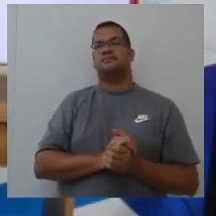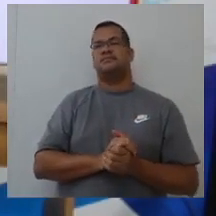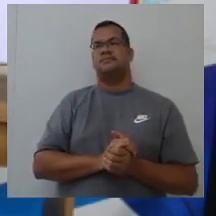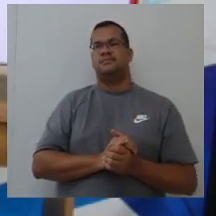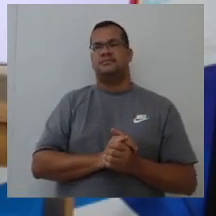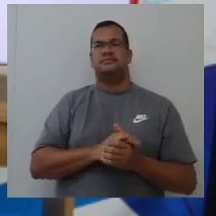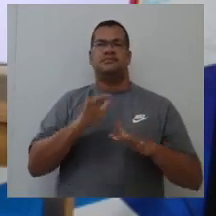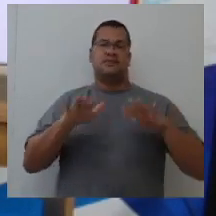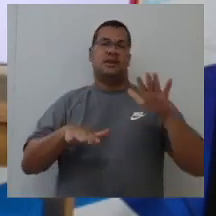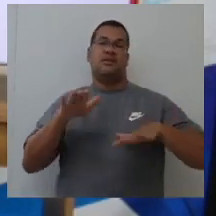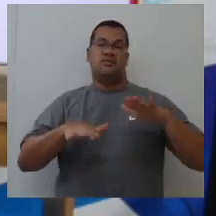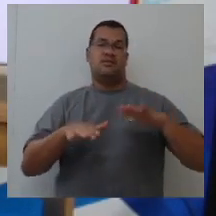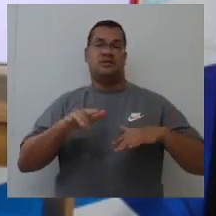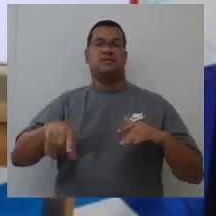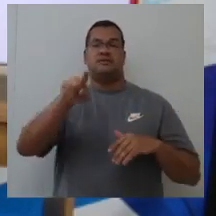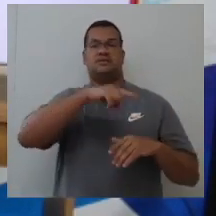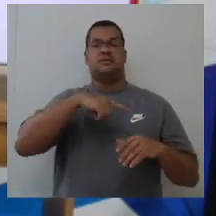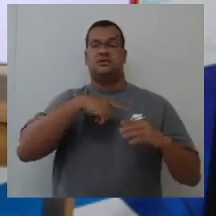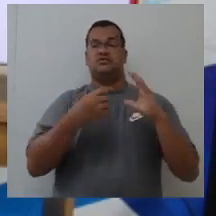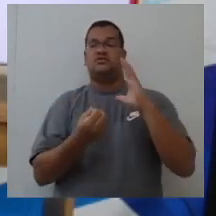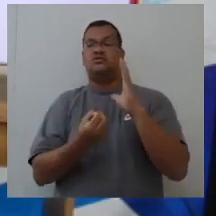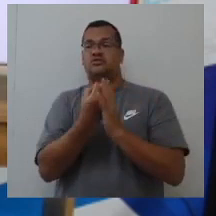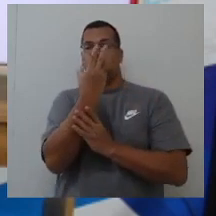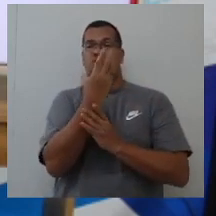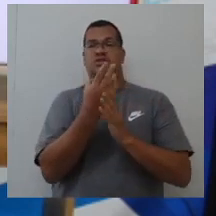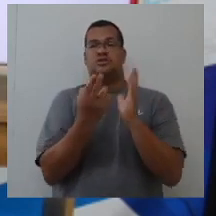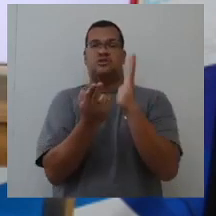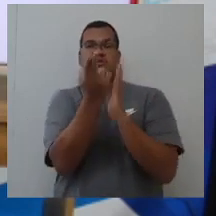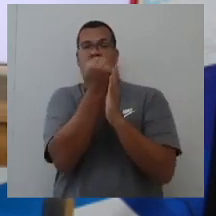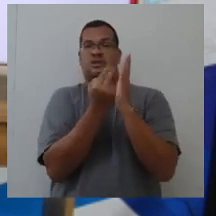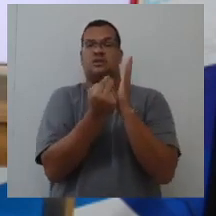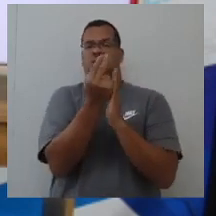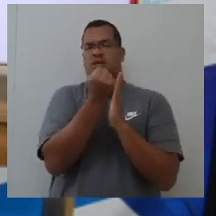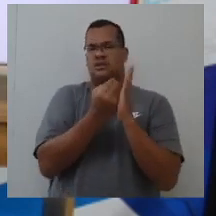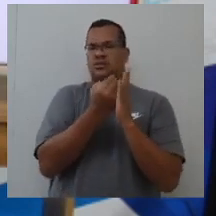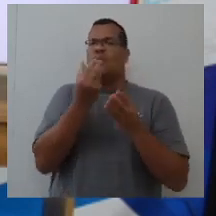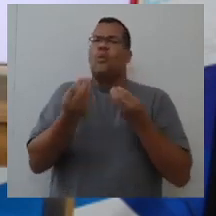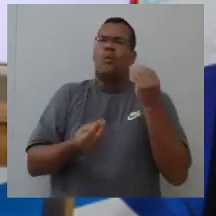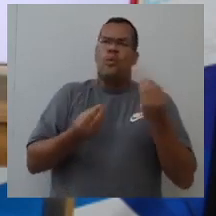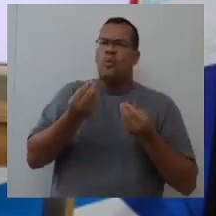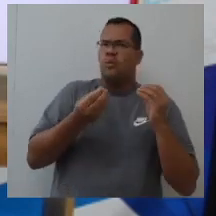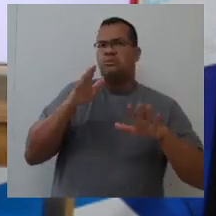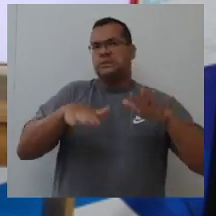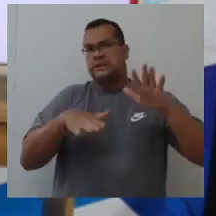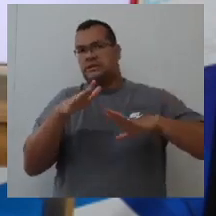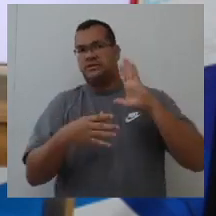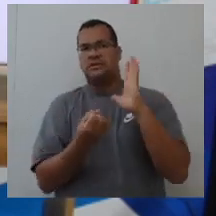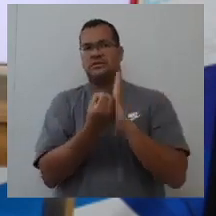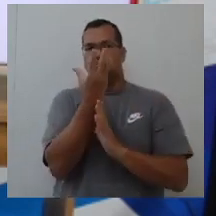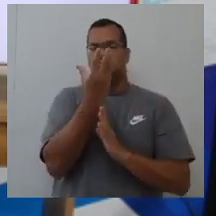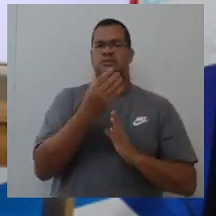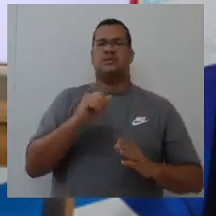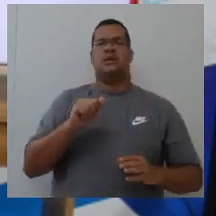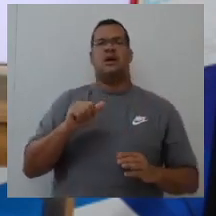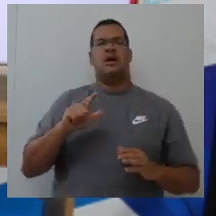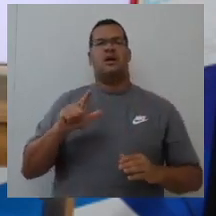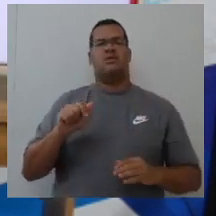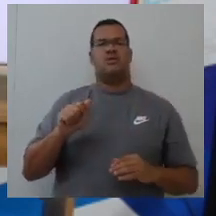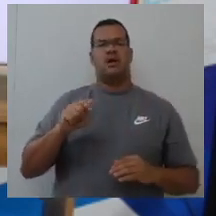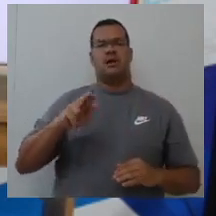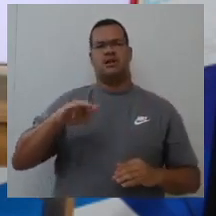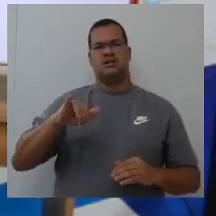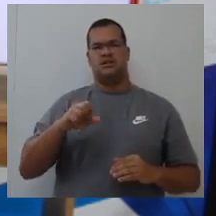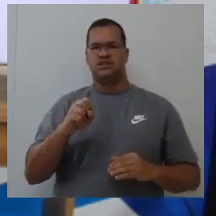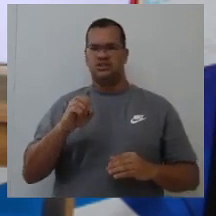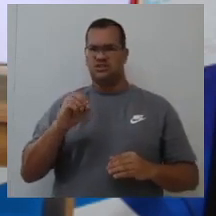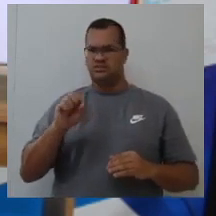então talvez tenham surgido esses desenhos dos números. Ou melhor dizendo, os algarismos que representam